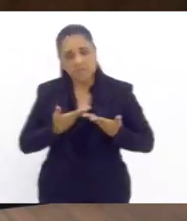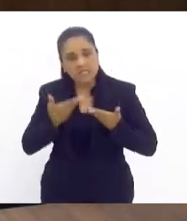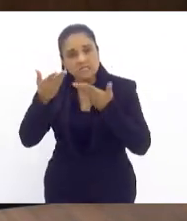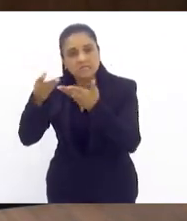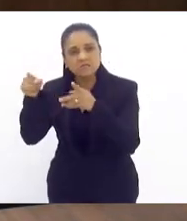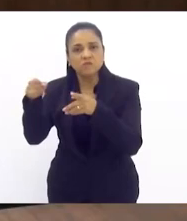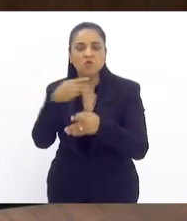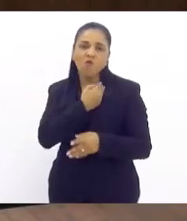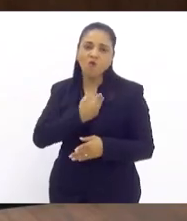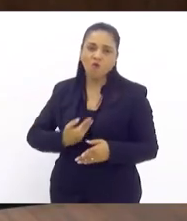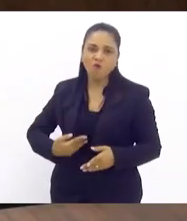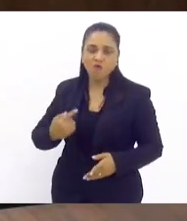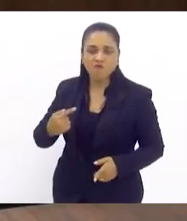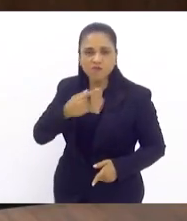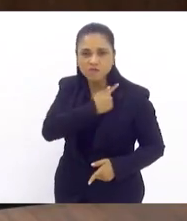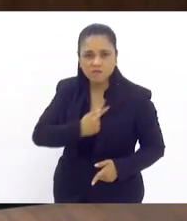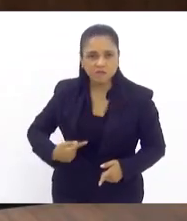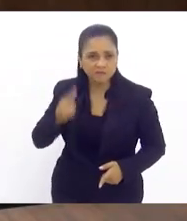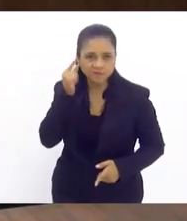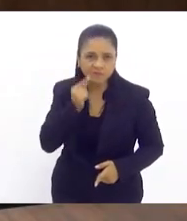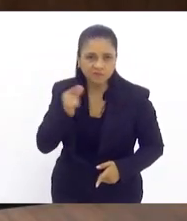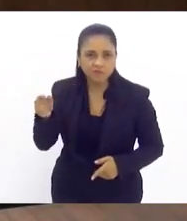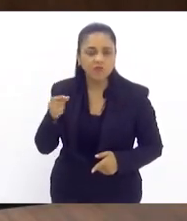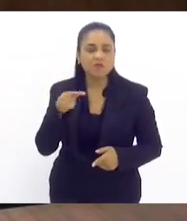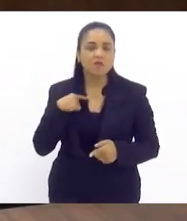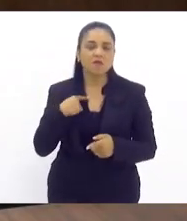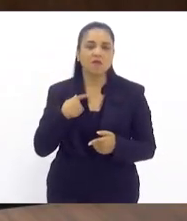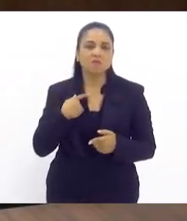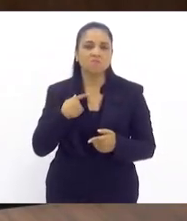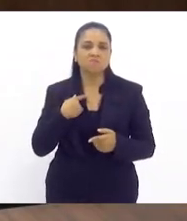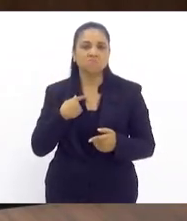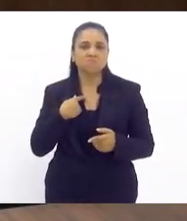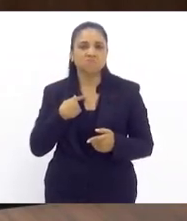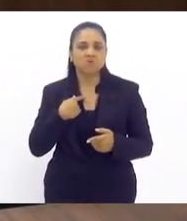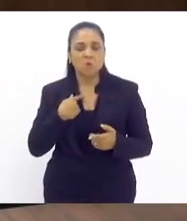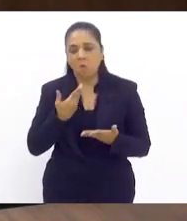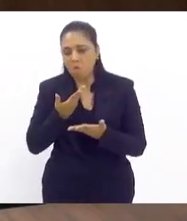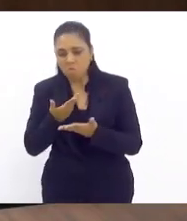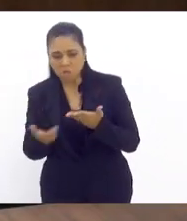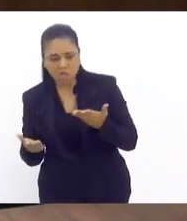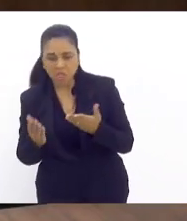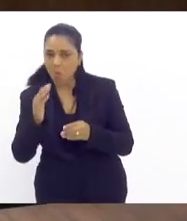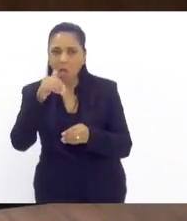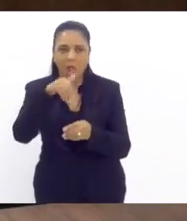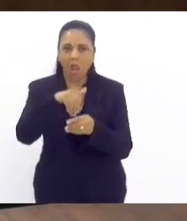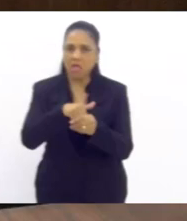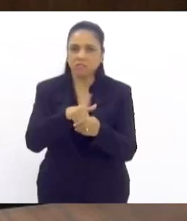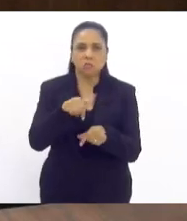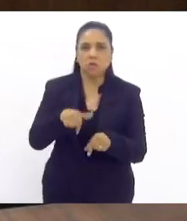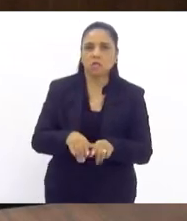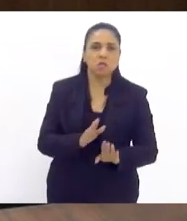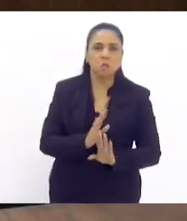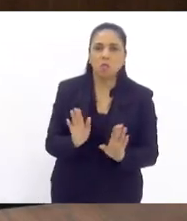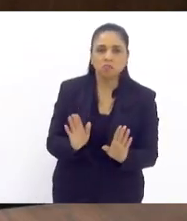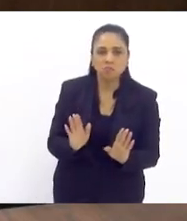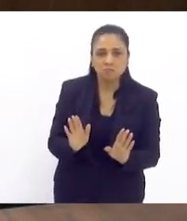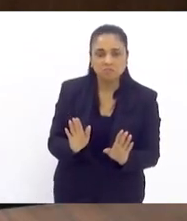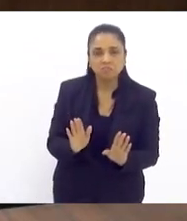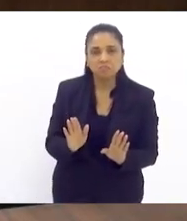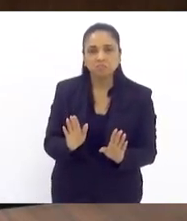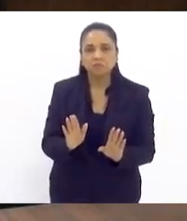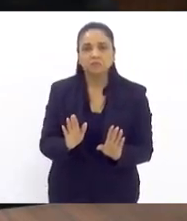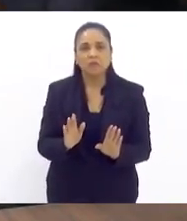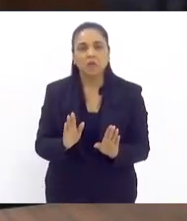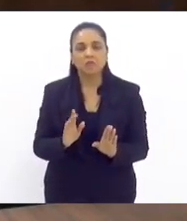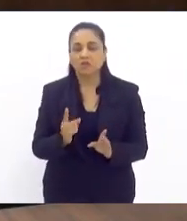federal trate do Rio de Janeiro, independente deles terem perdido a eleição aqui no Estado. Eu acho que não é porque